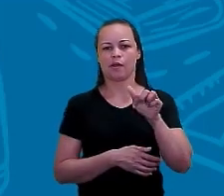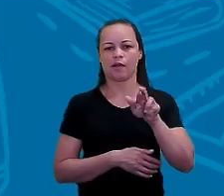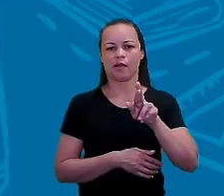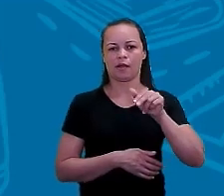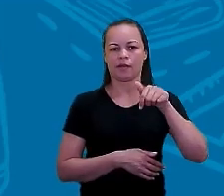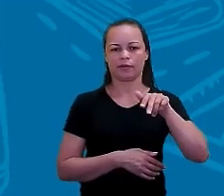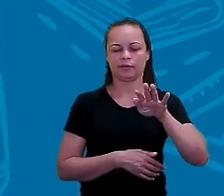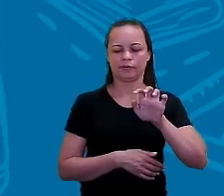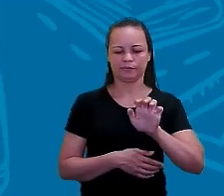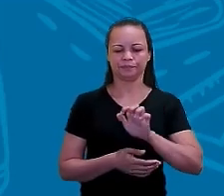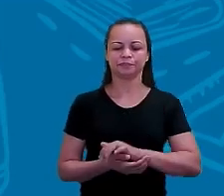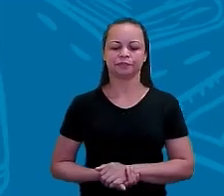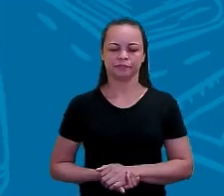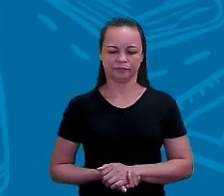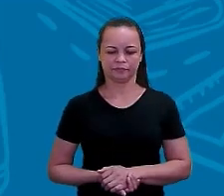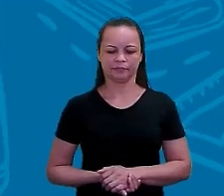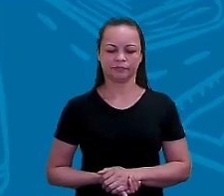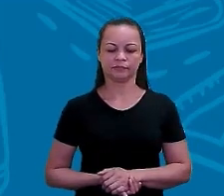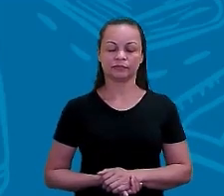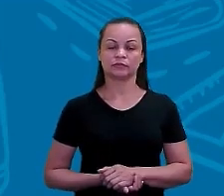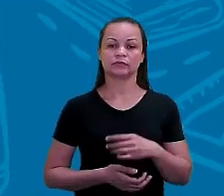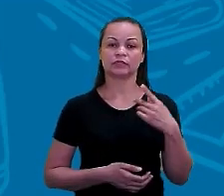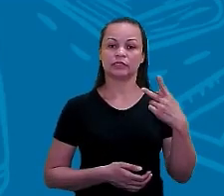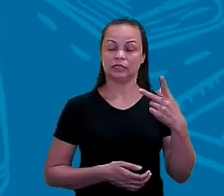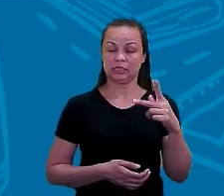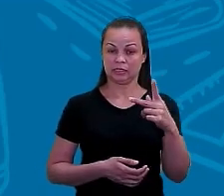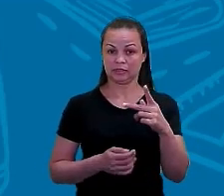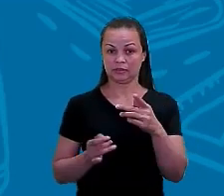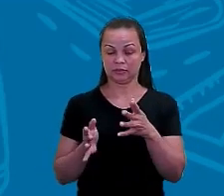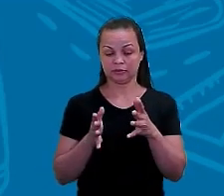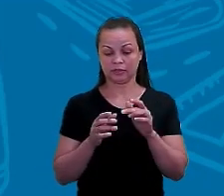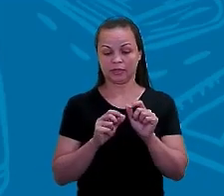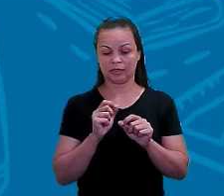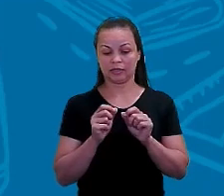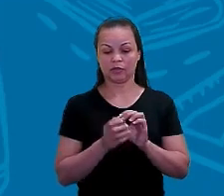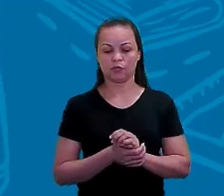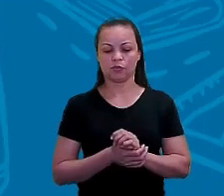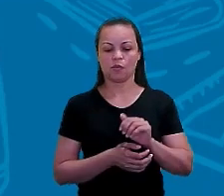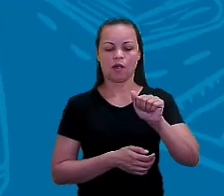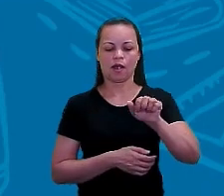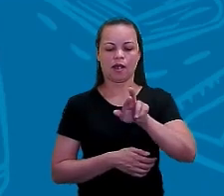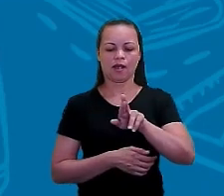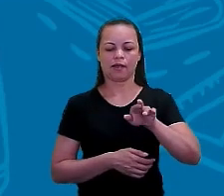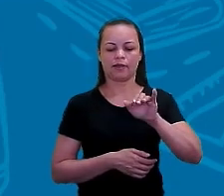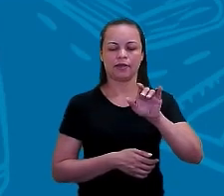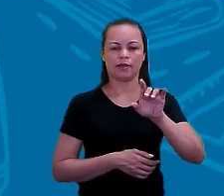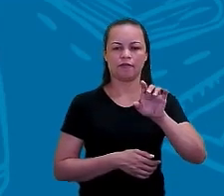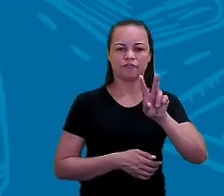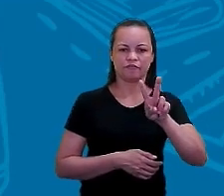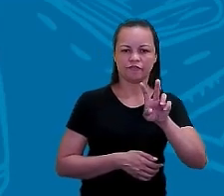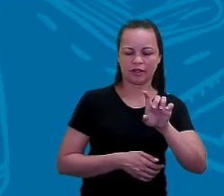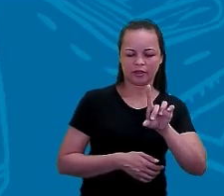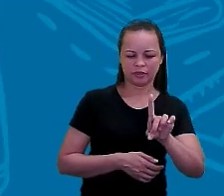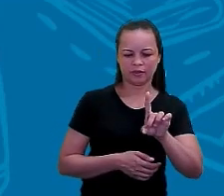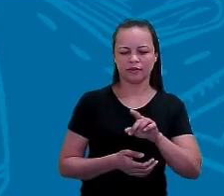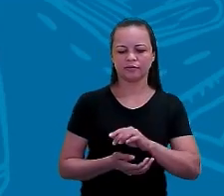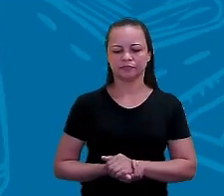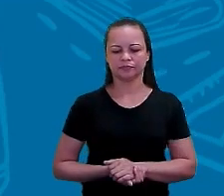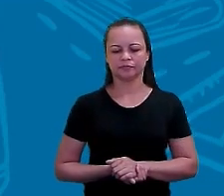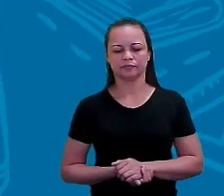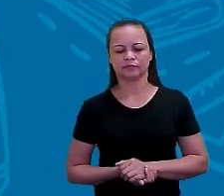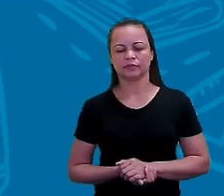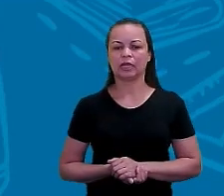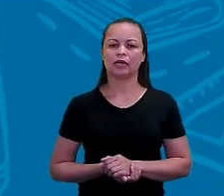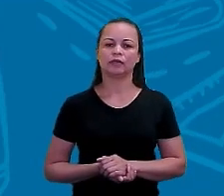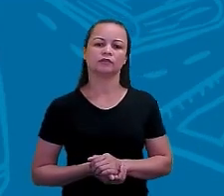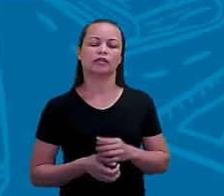on Monday. We arrived in New York on Monday. My sister invited